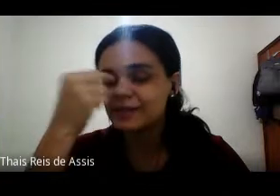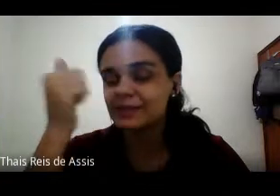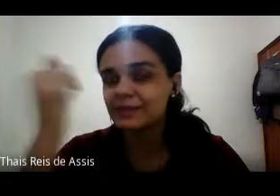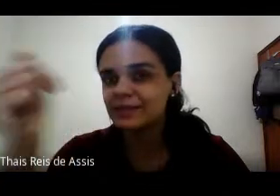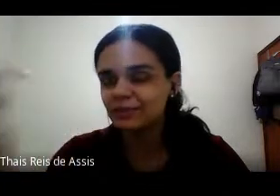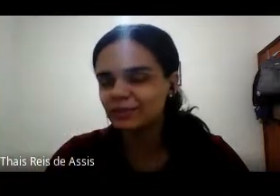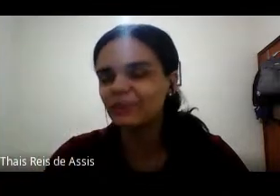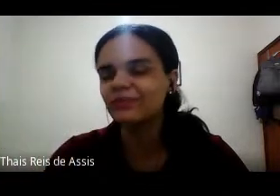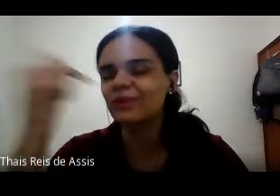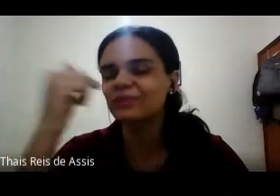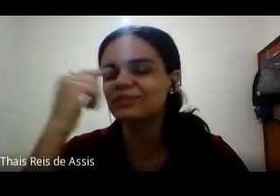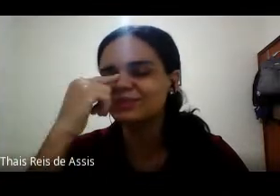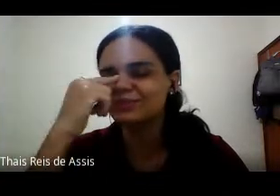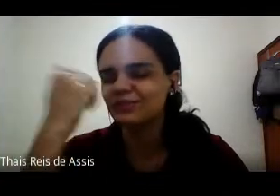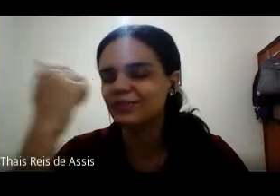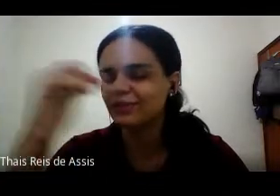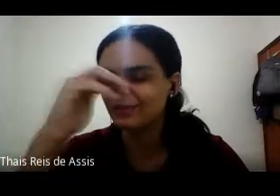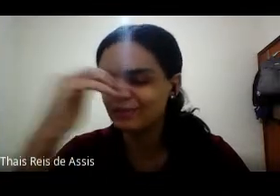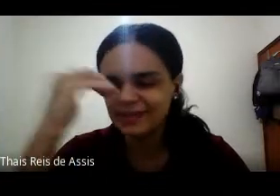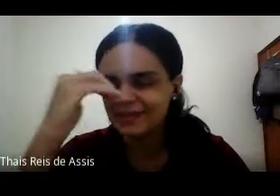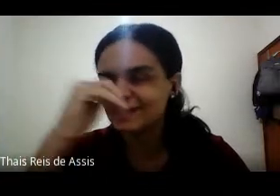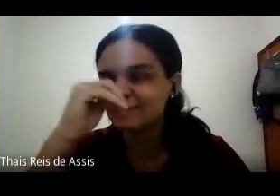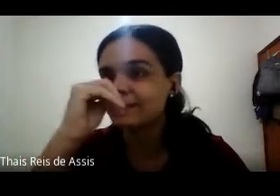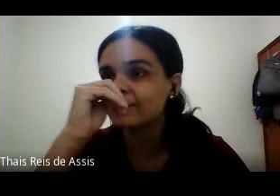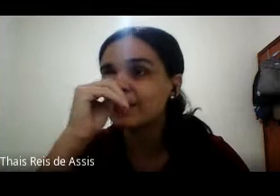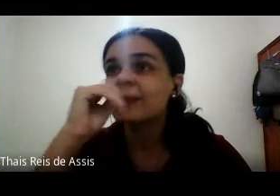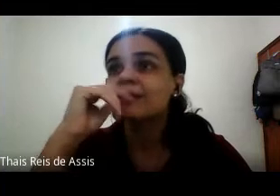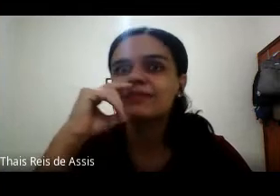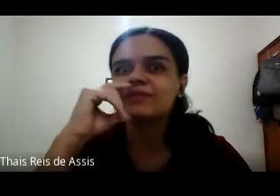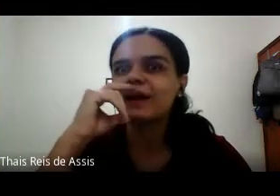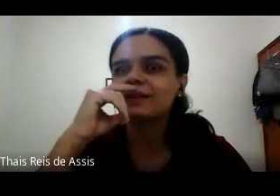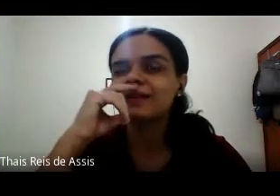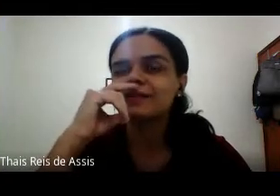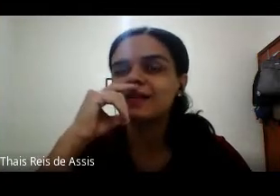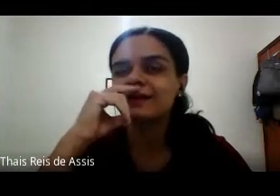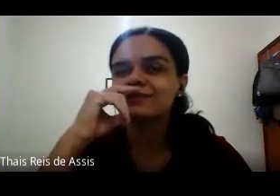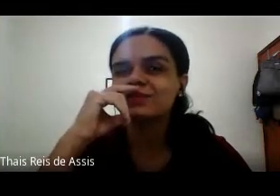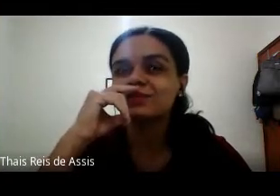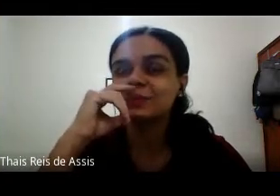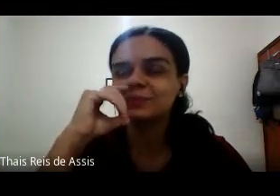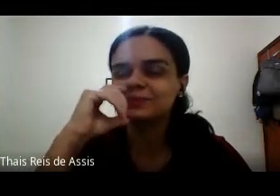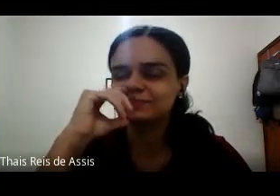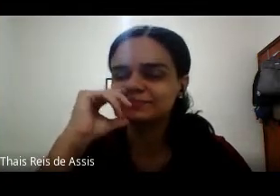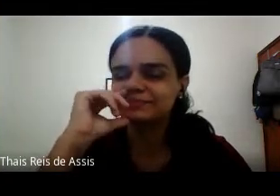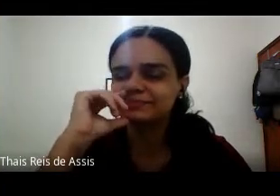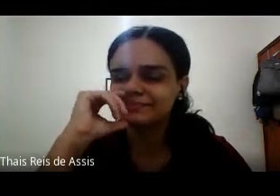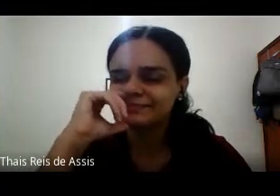e a Receita me tributou o valor do vestido. Eu não passei na Receita Pereira. Eu não devo ter pagado R$ 500 no vestido todo.